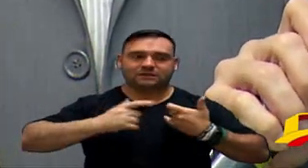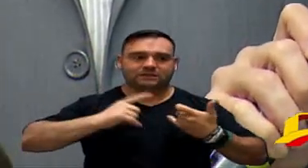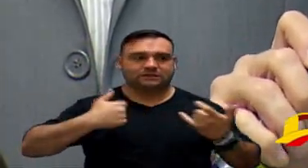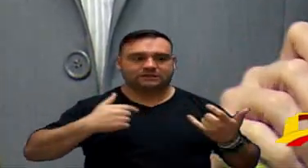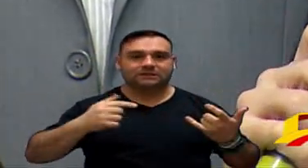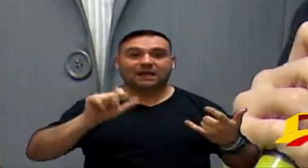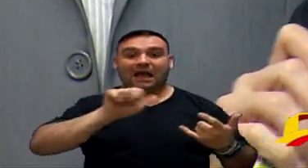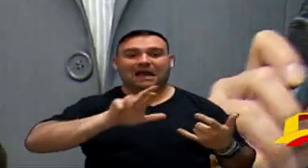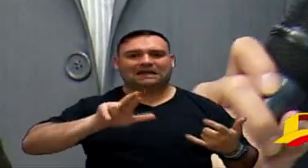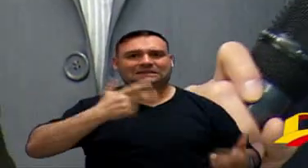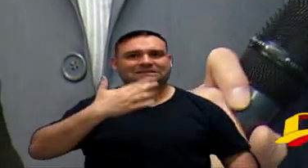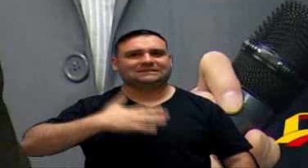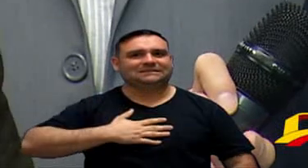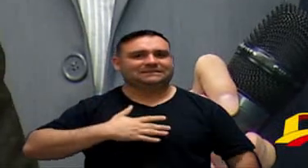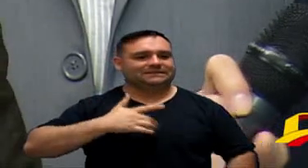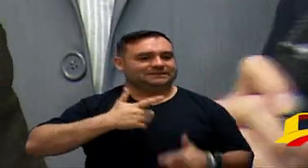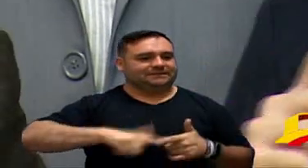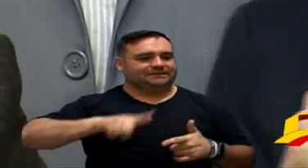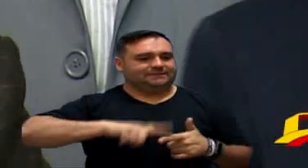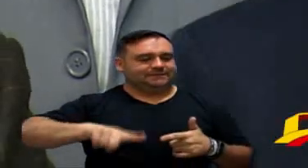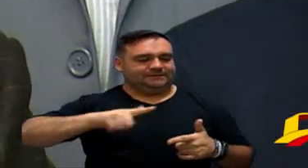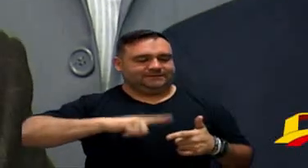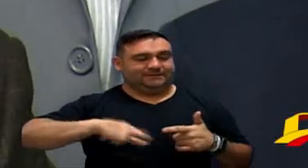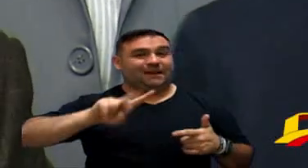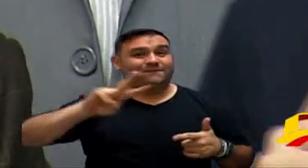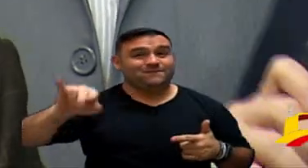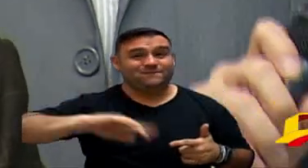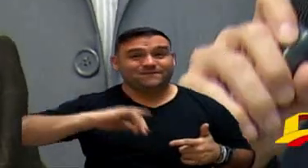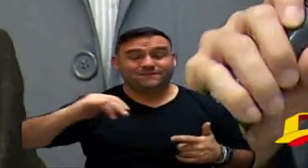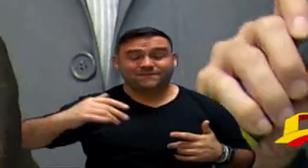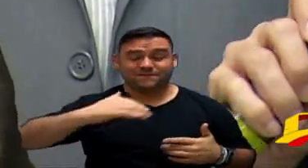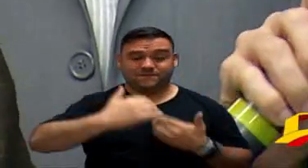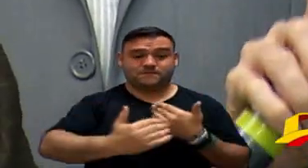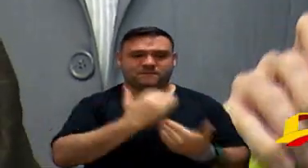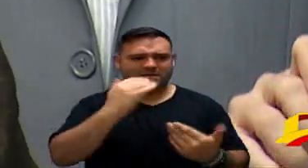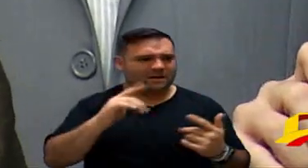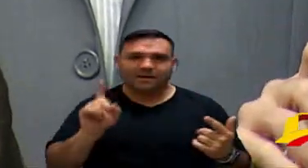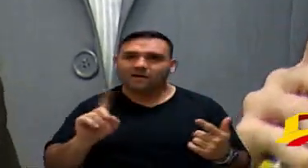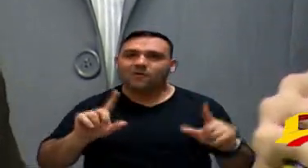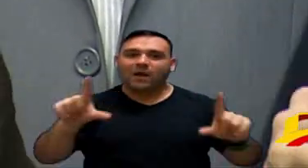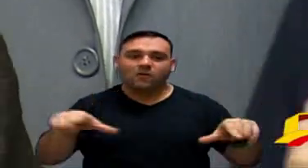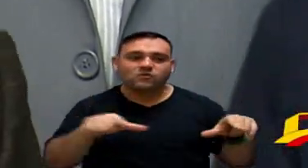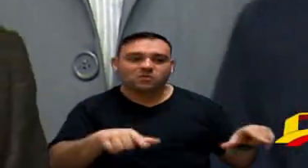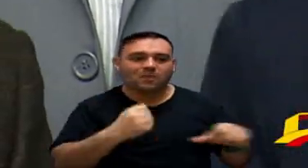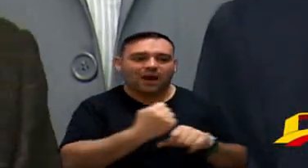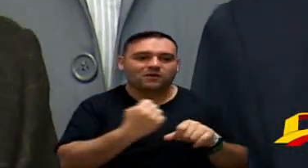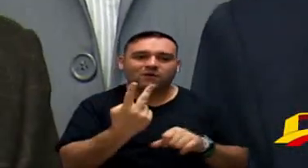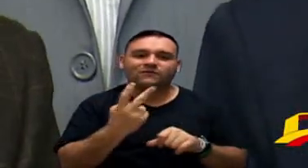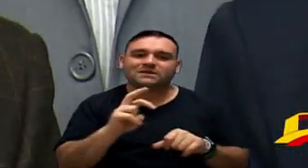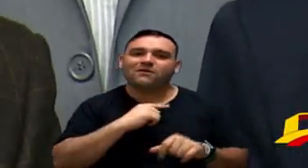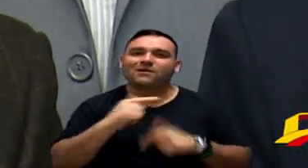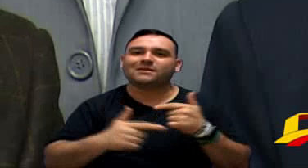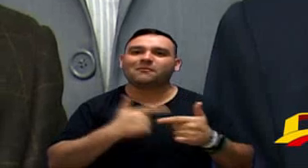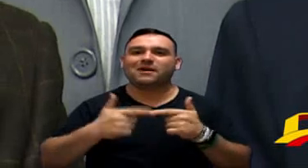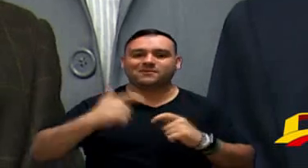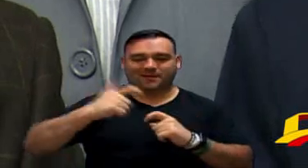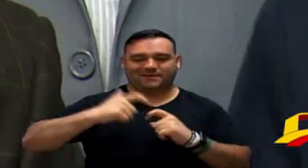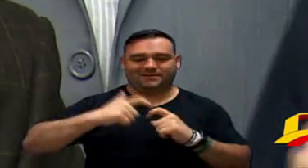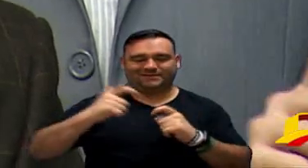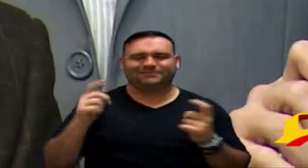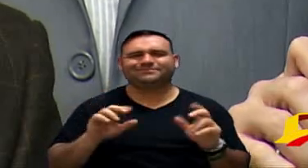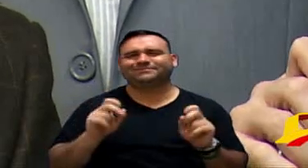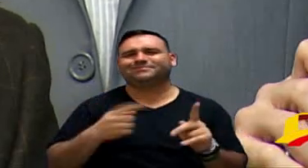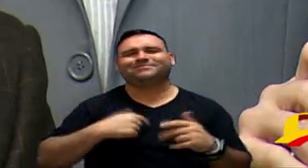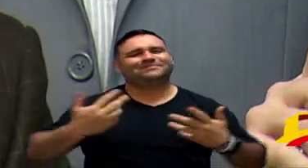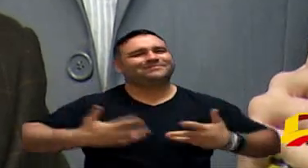A Carta com ar degui lá vem problema né Ela vem problema quando eu abri um diploma pelos meus 25 anos de exercício da Medicina